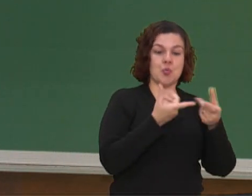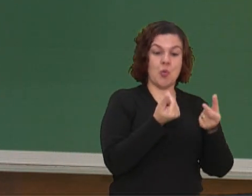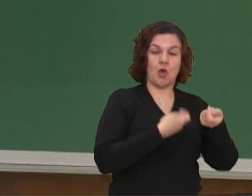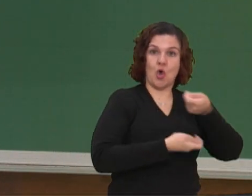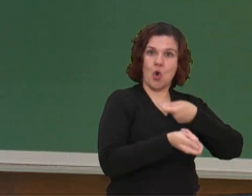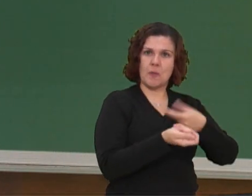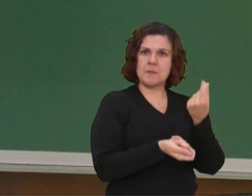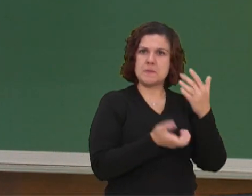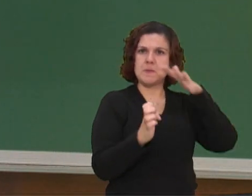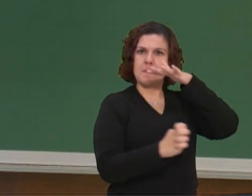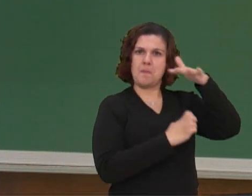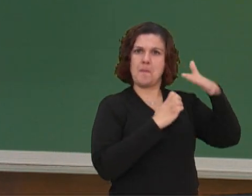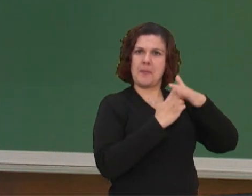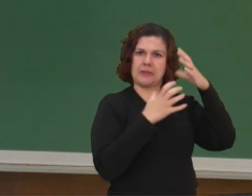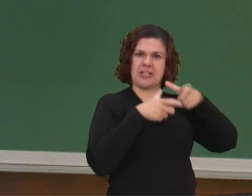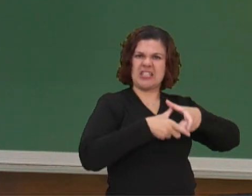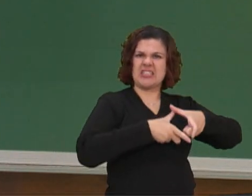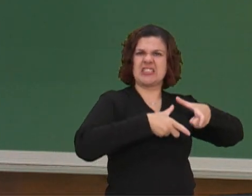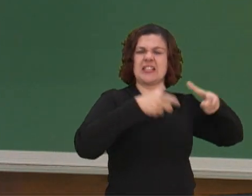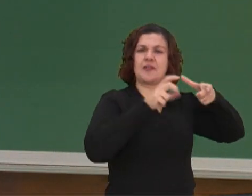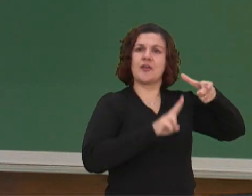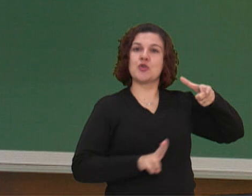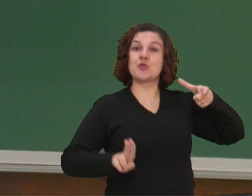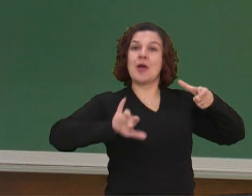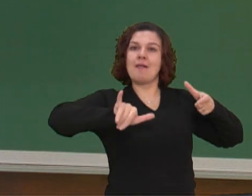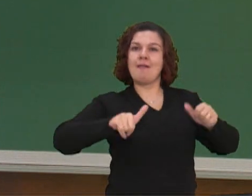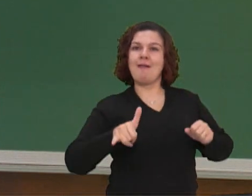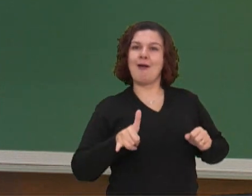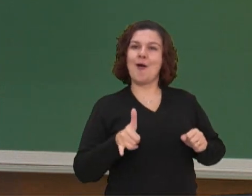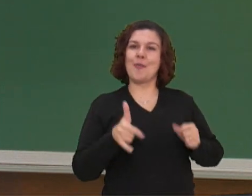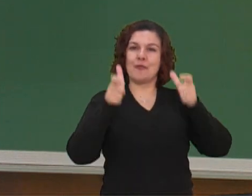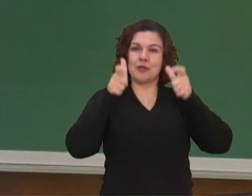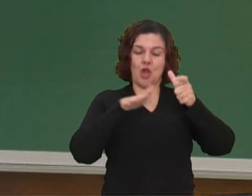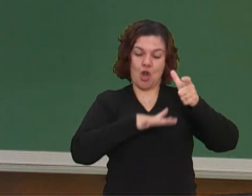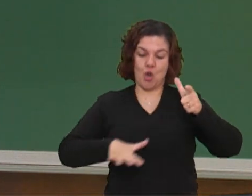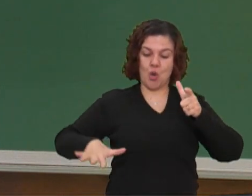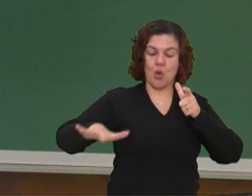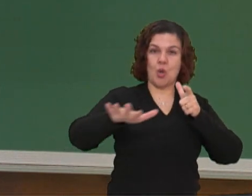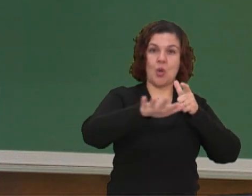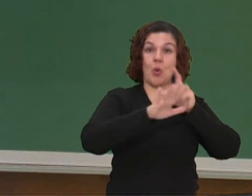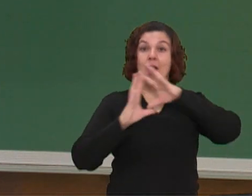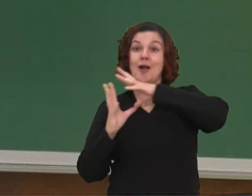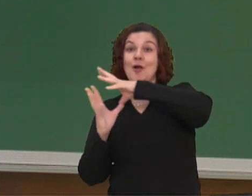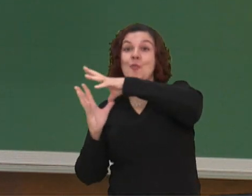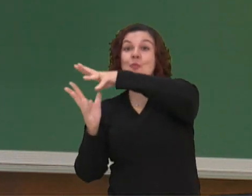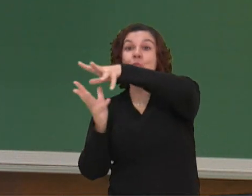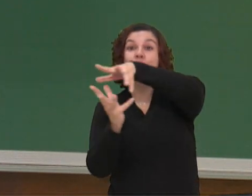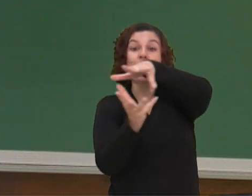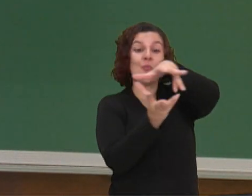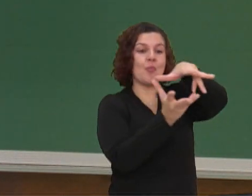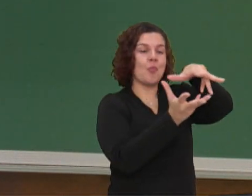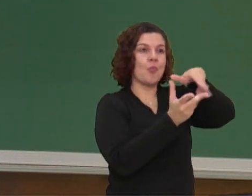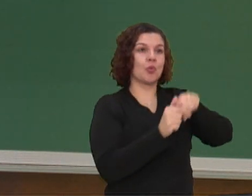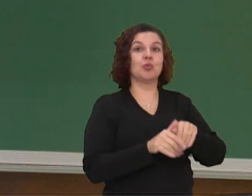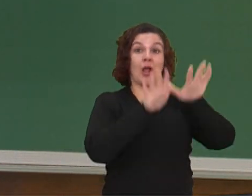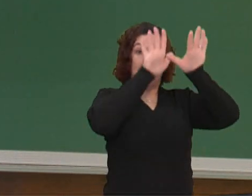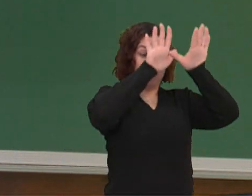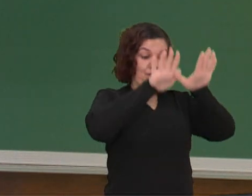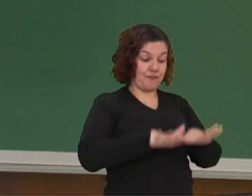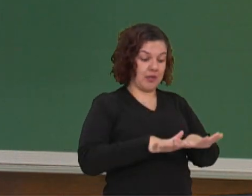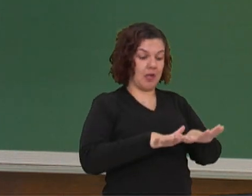vão usufruir, usar o espaço geográfico mundial. Elas não ficam